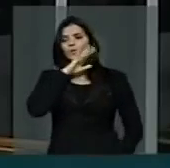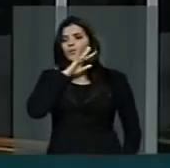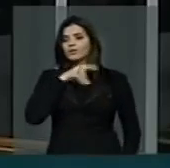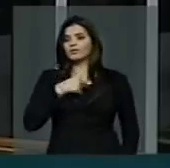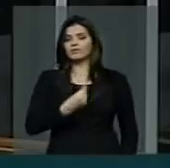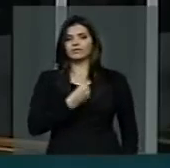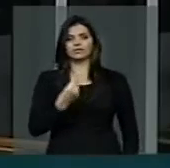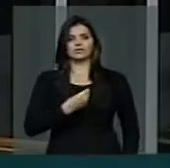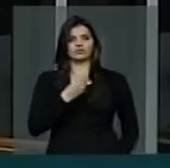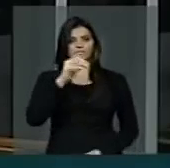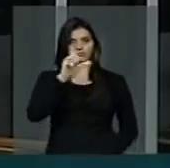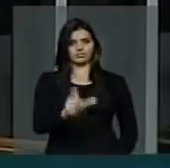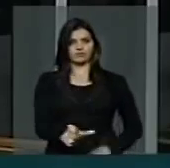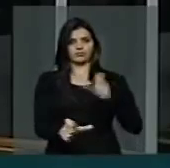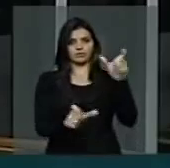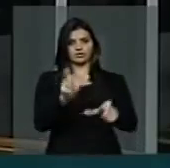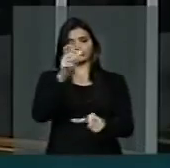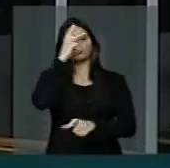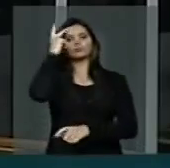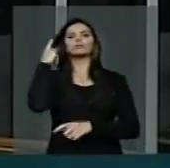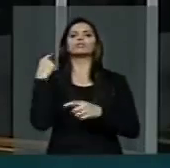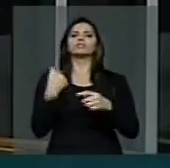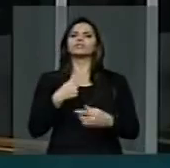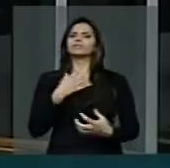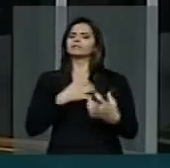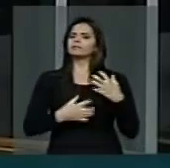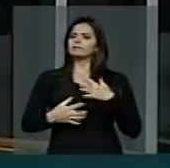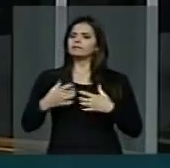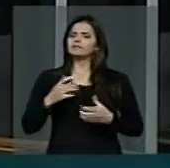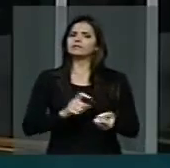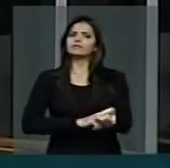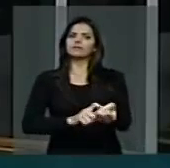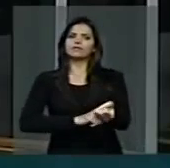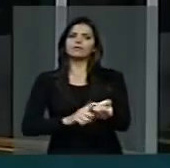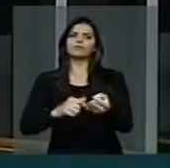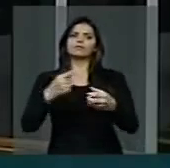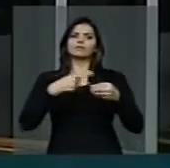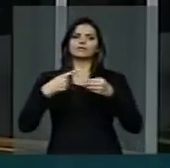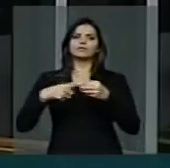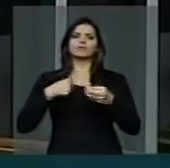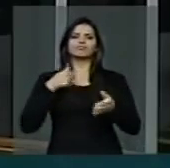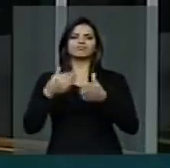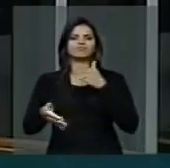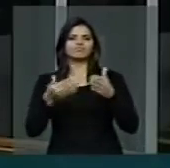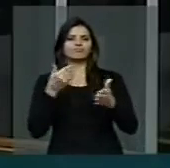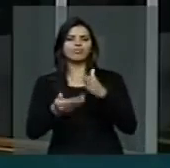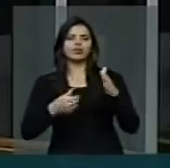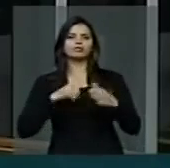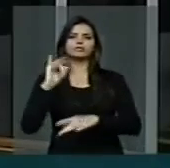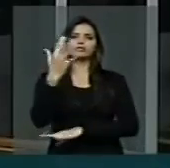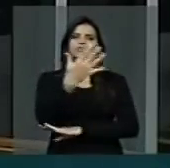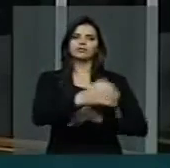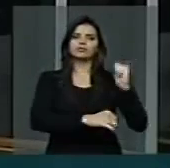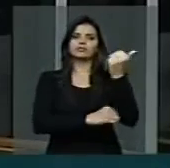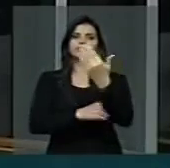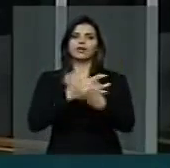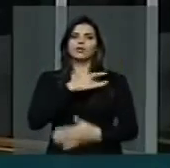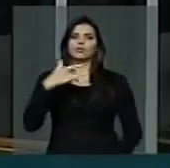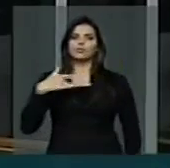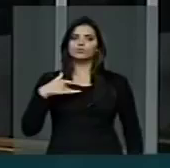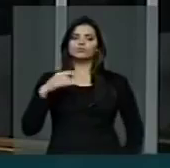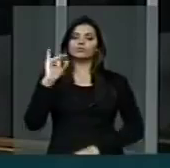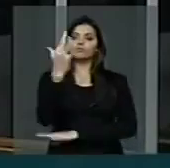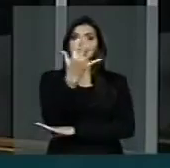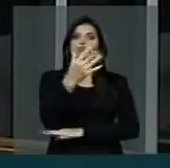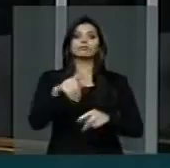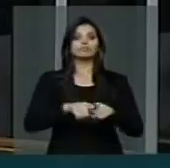cidadão, aumentam o estresse urbano, causam danos à saúde, ao meio ambiente e à produtividade. Devido